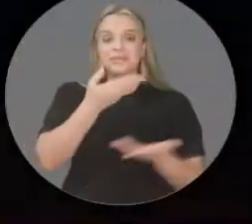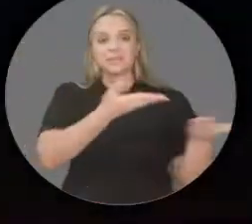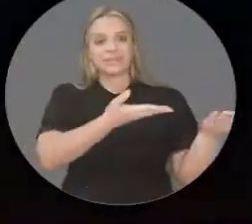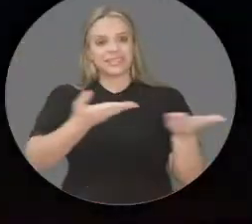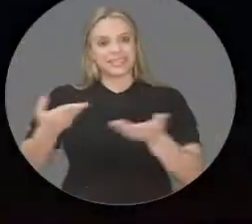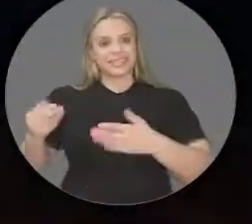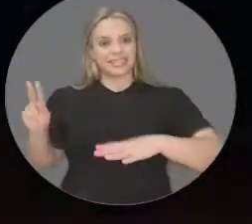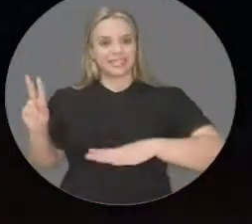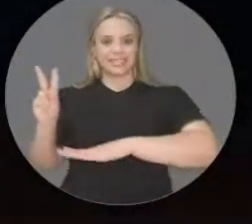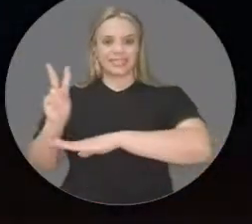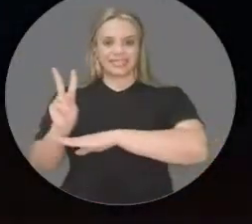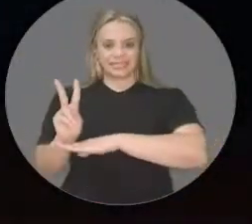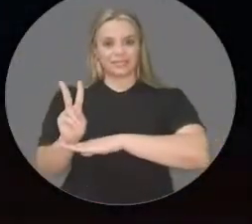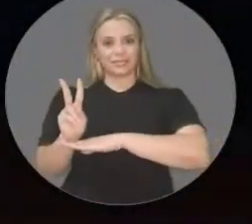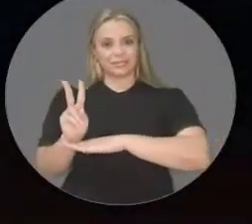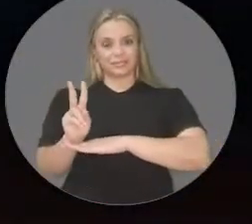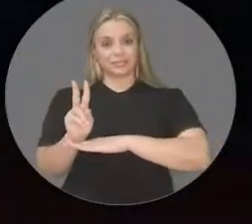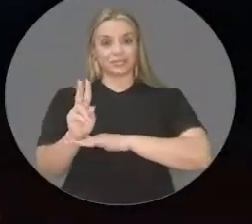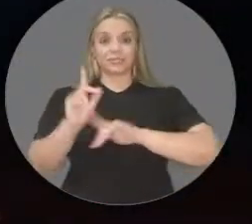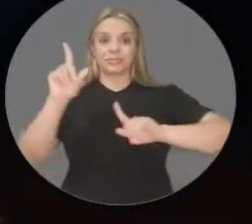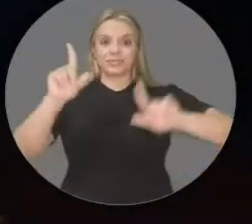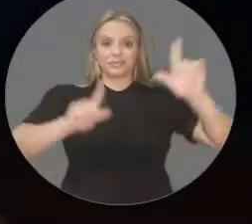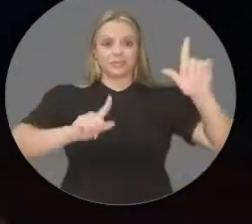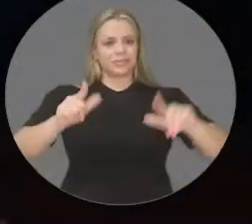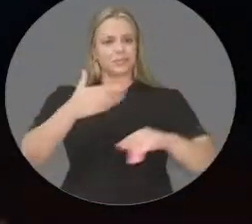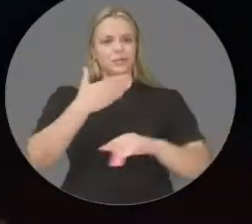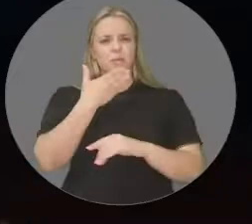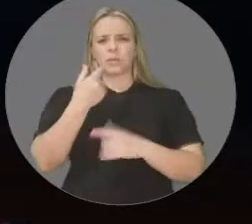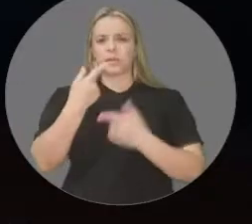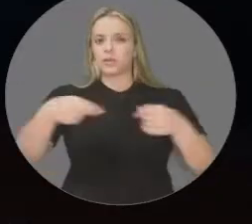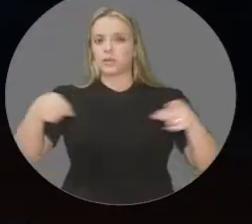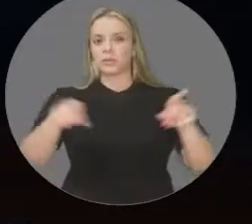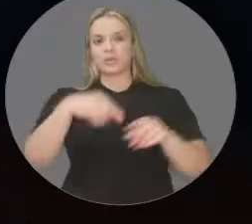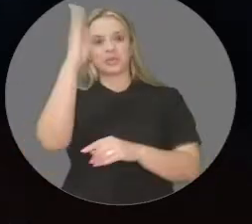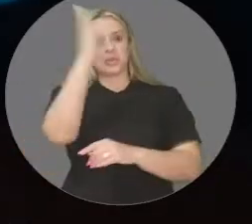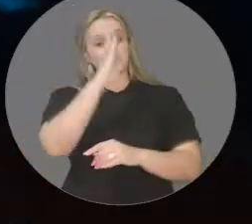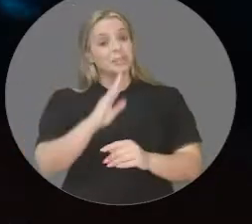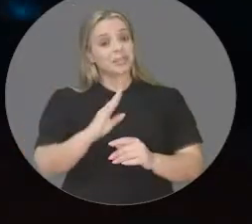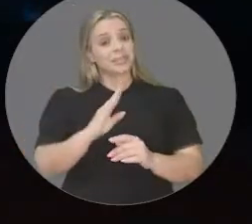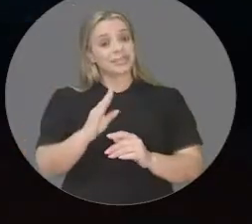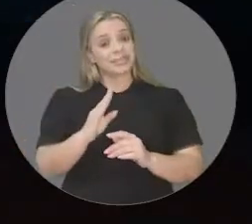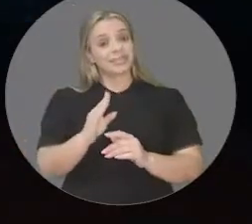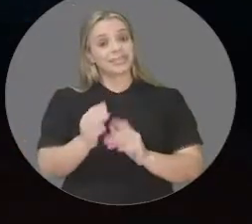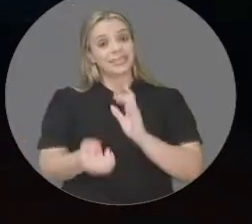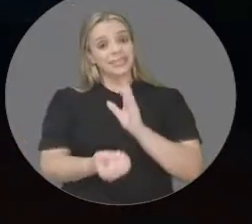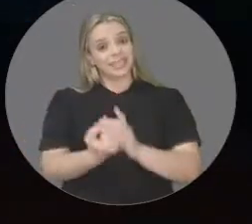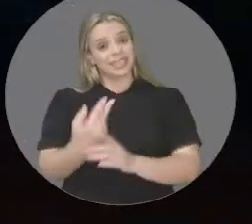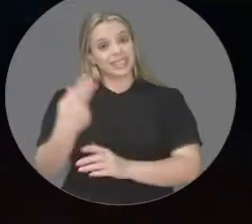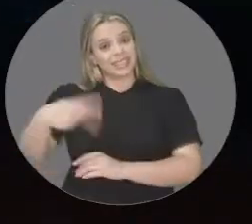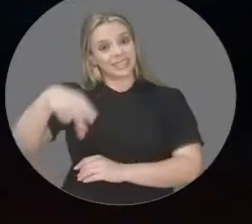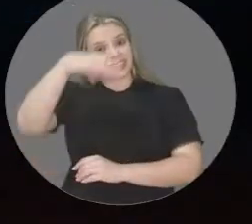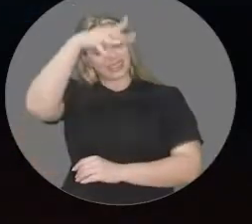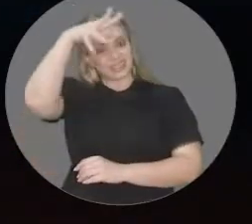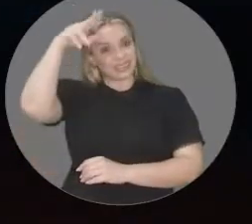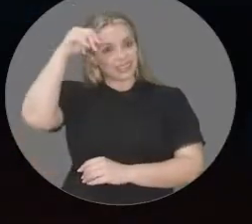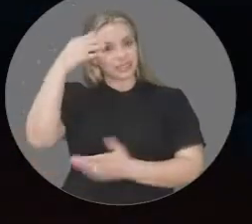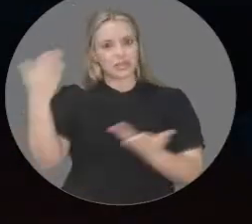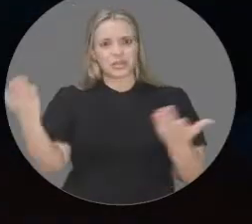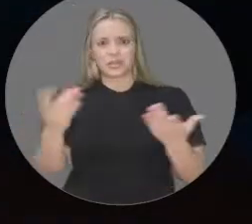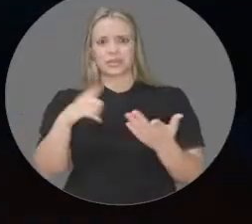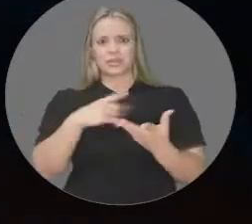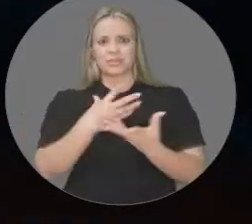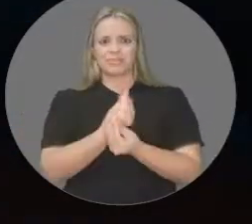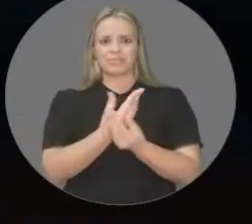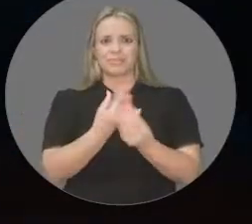Olá, sejam bem-vindos ao Palco pra 2. Entretenimento, música e cultura. A cada edição, o